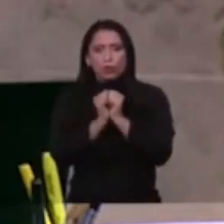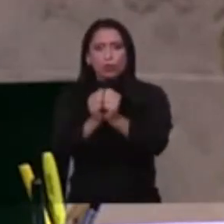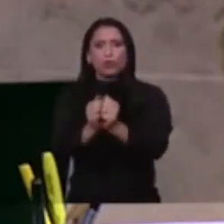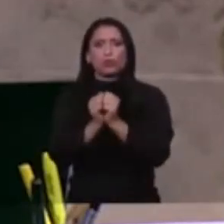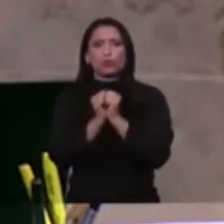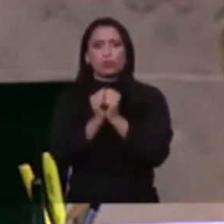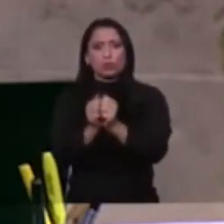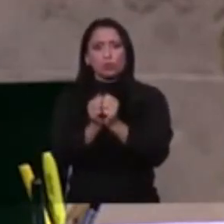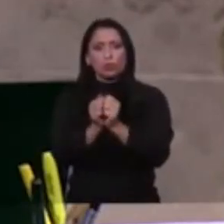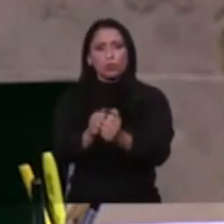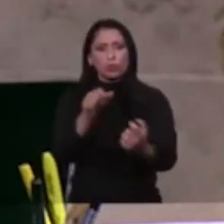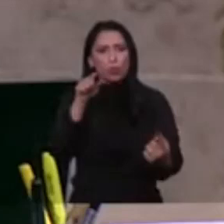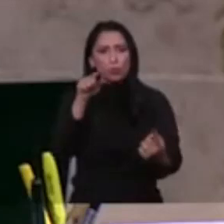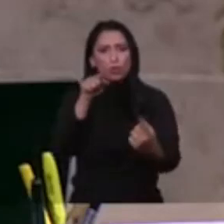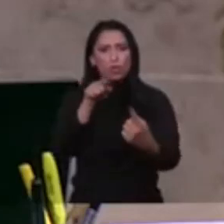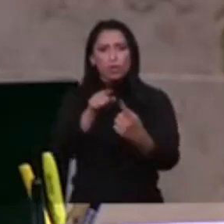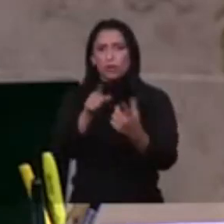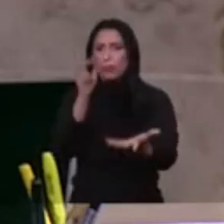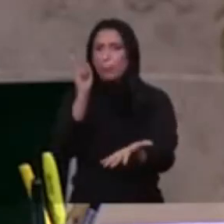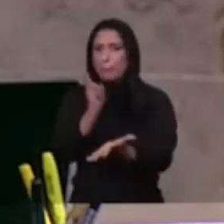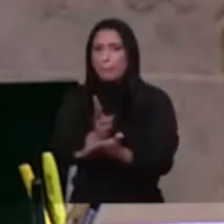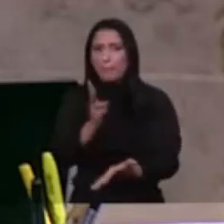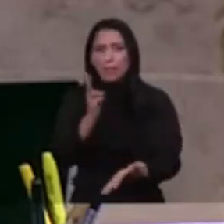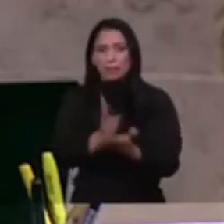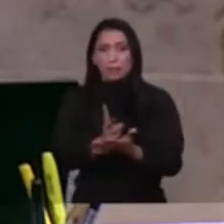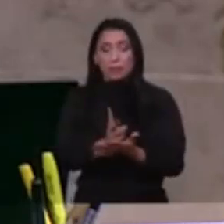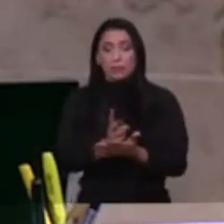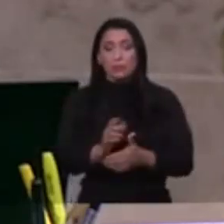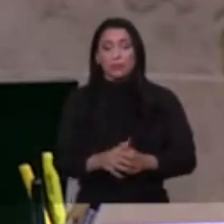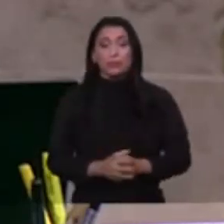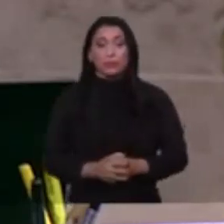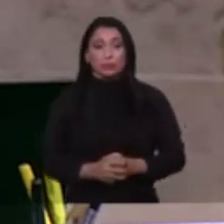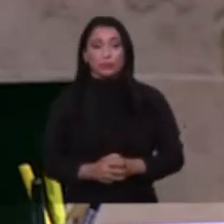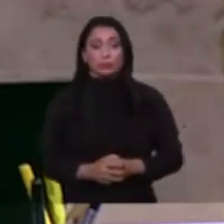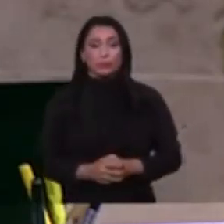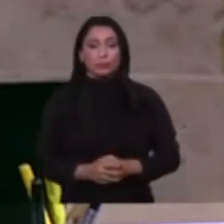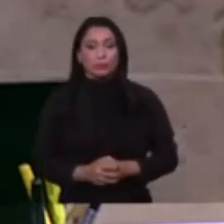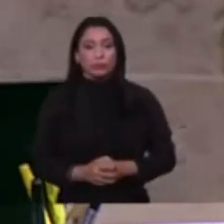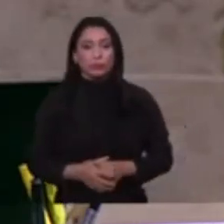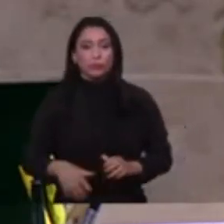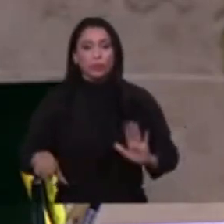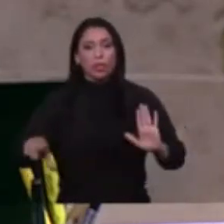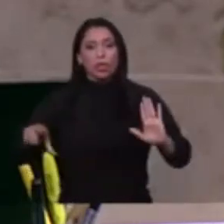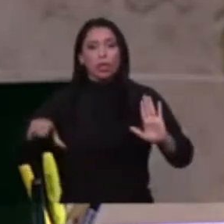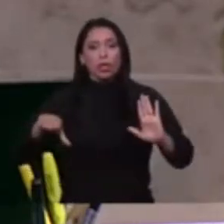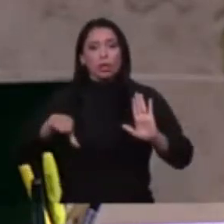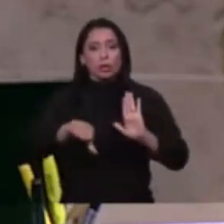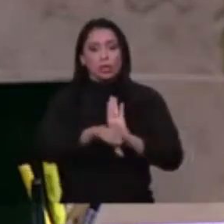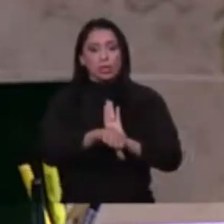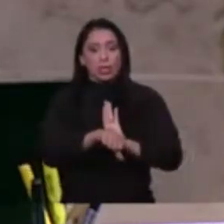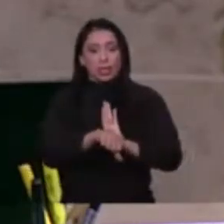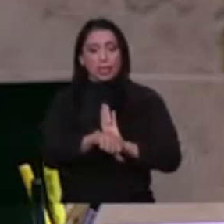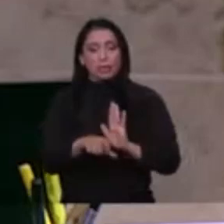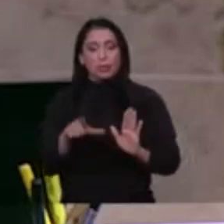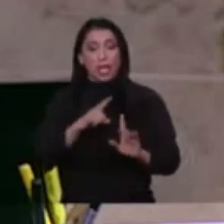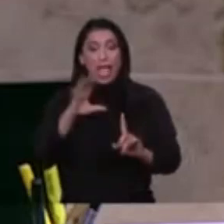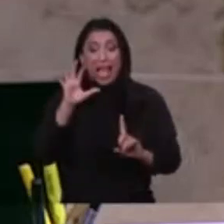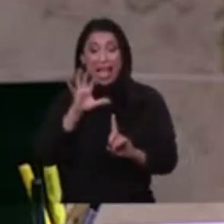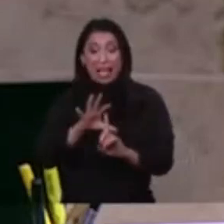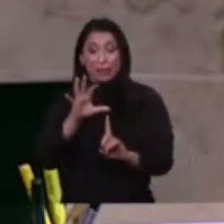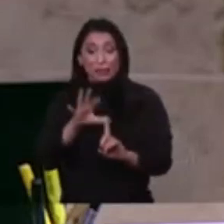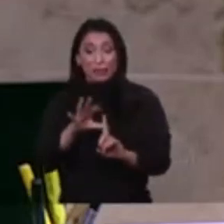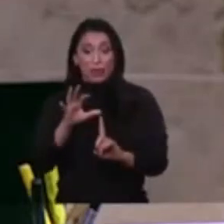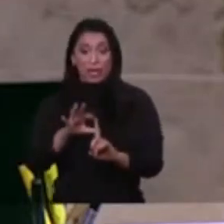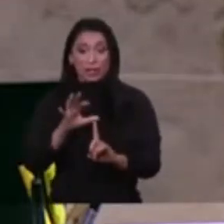para um objetivo comum. Os delitos desse jais, a influência recíproca entre